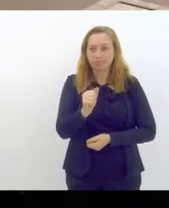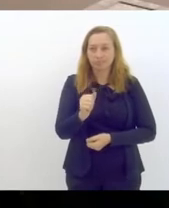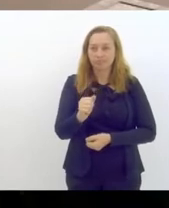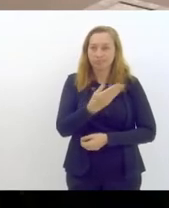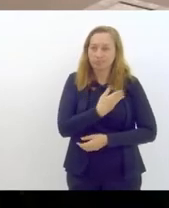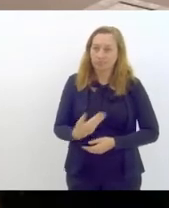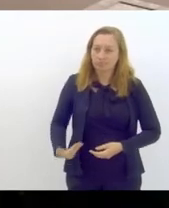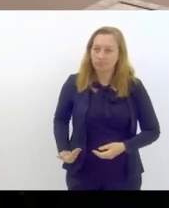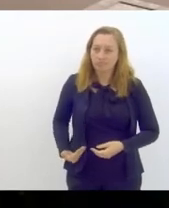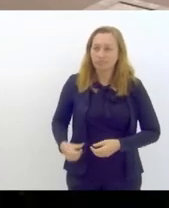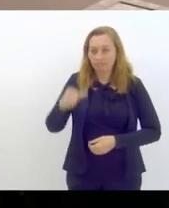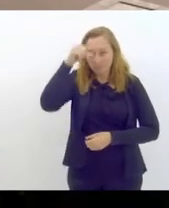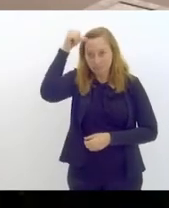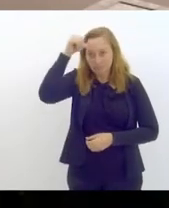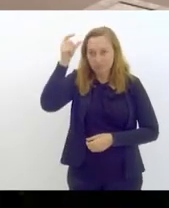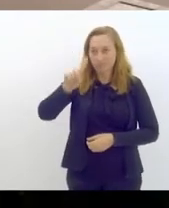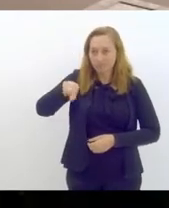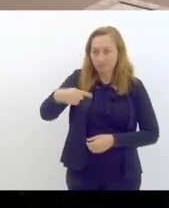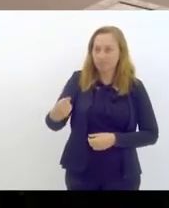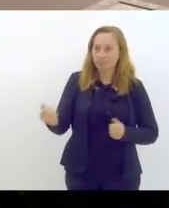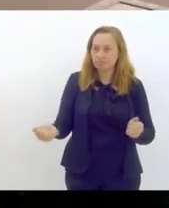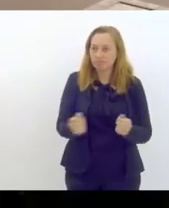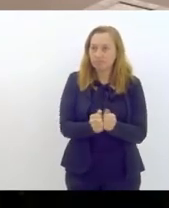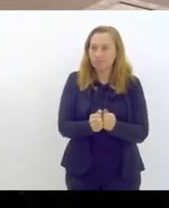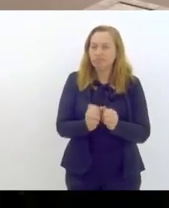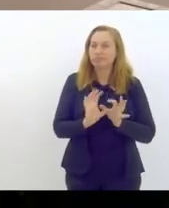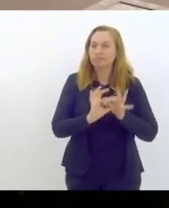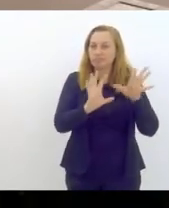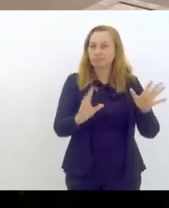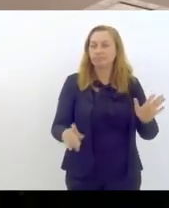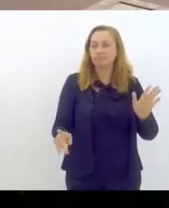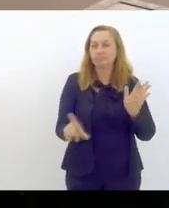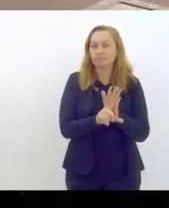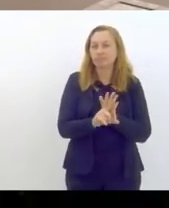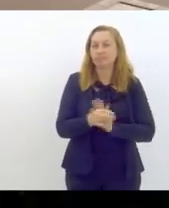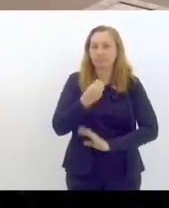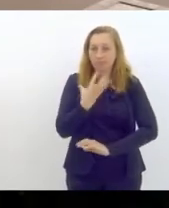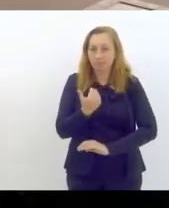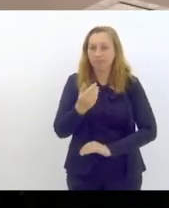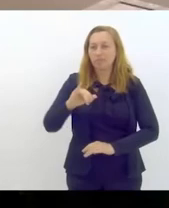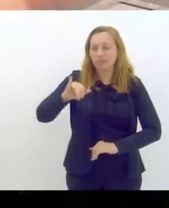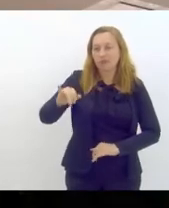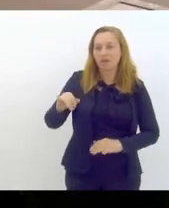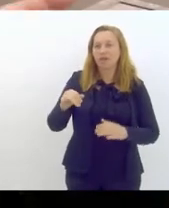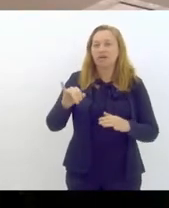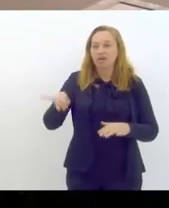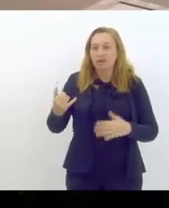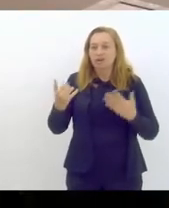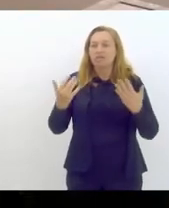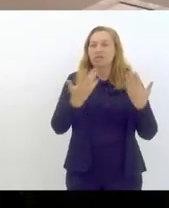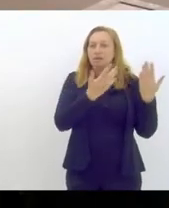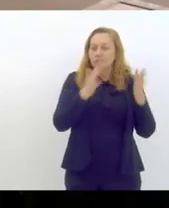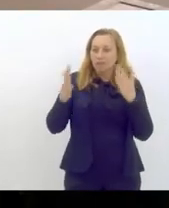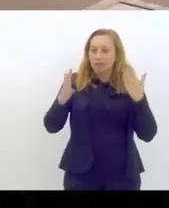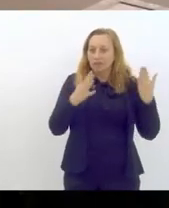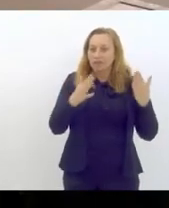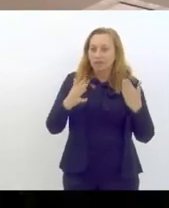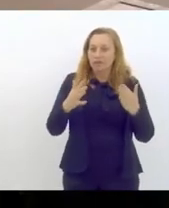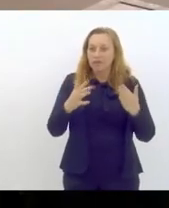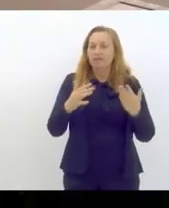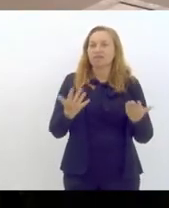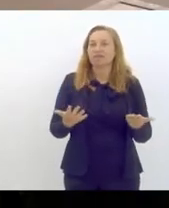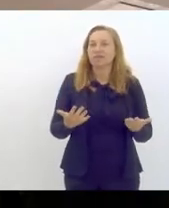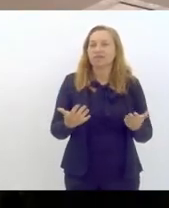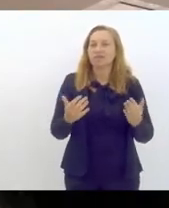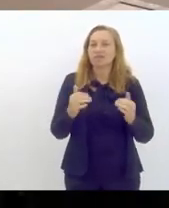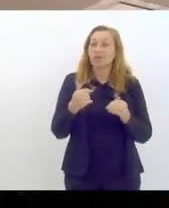Cláudio Castro, depois de tramitar, esteja aí sancionando essa lei. Tá bom? E aproveita a todos. Saudações tricolores. Ontem eu torci muito